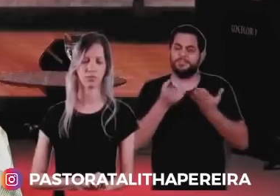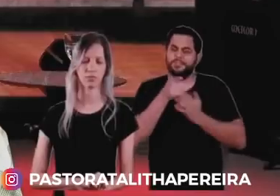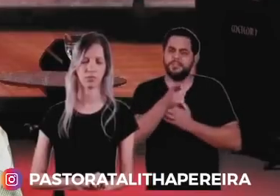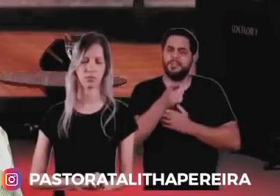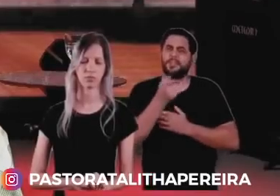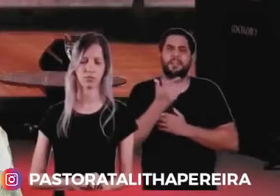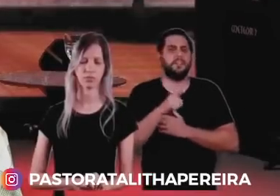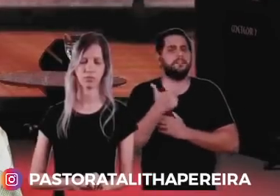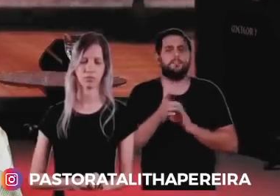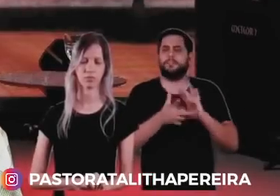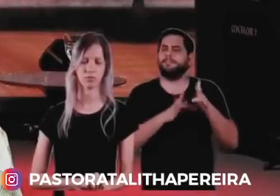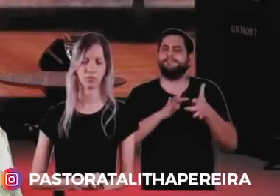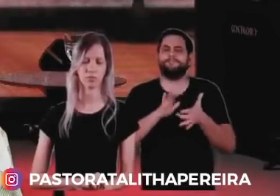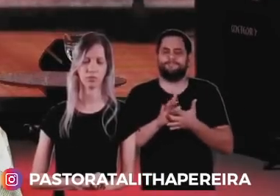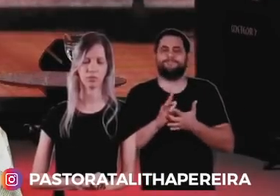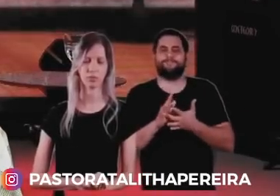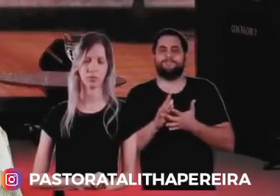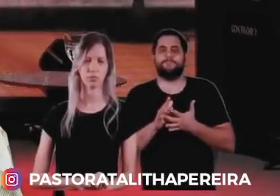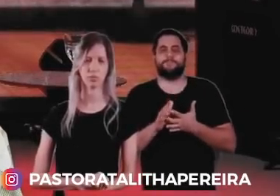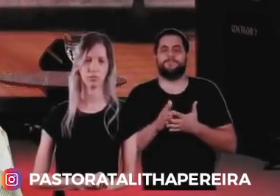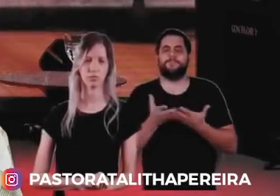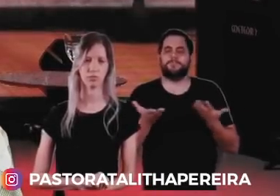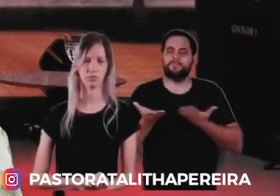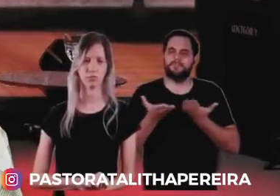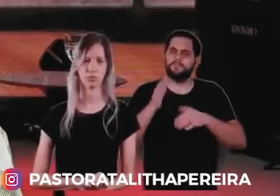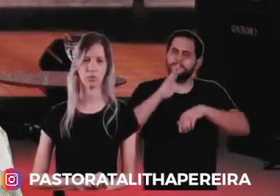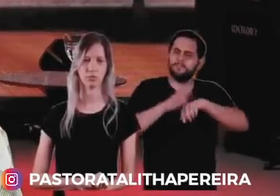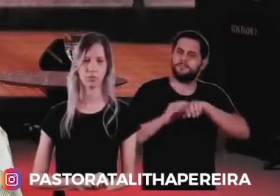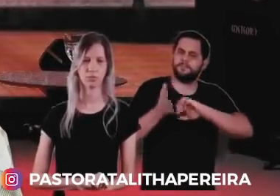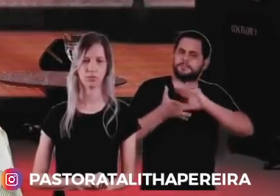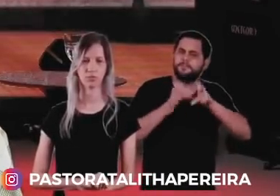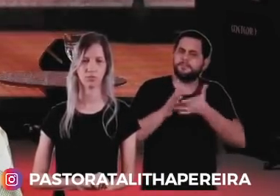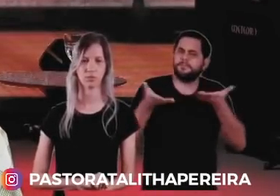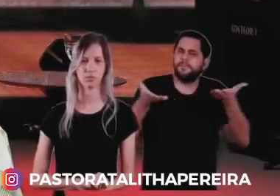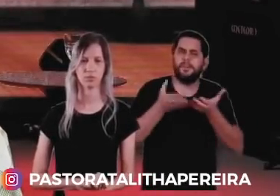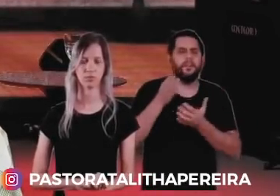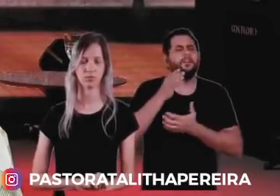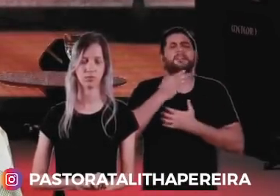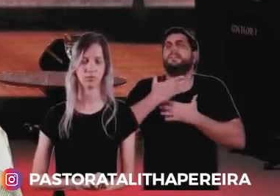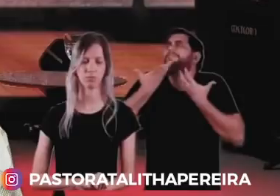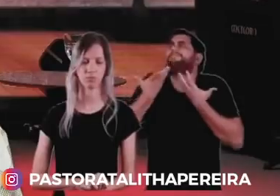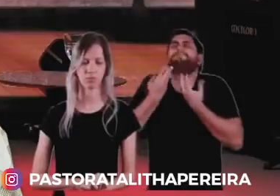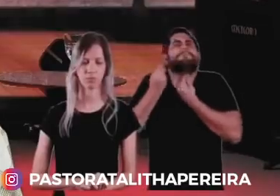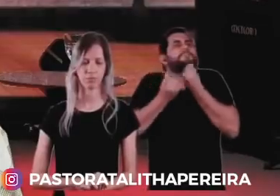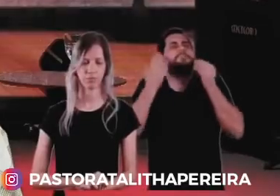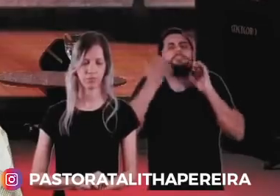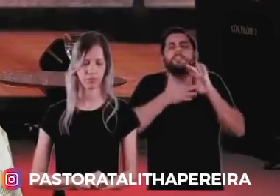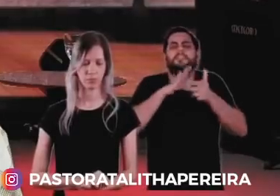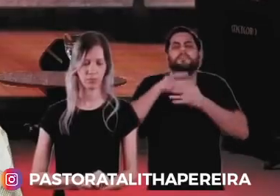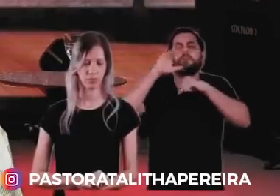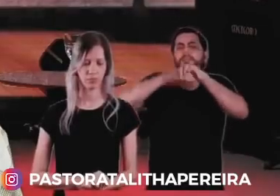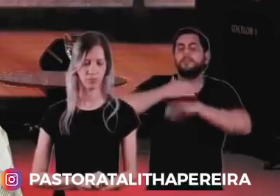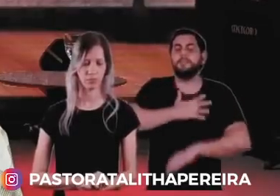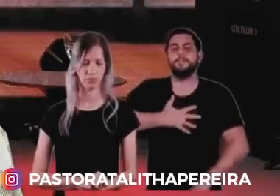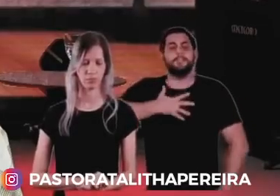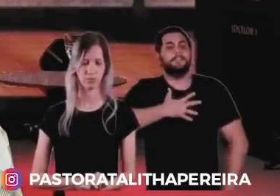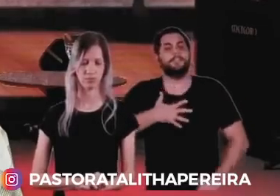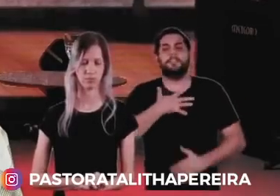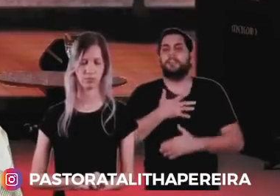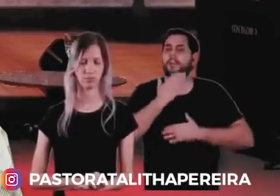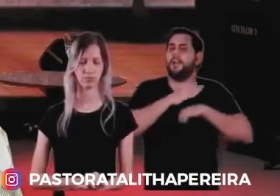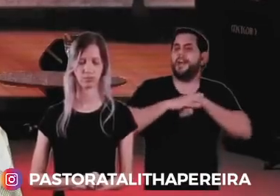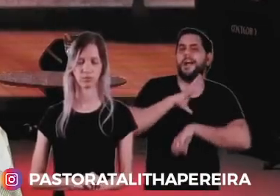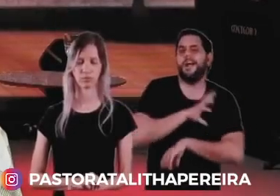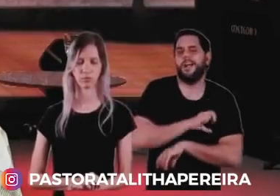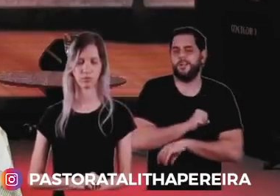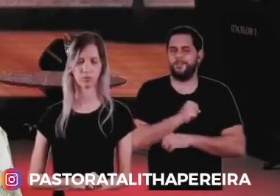que não tem esse Jesus. A gente chama esse Jesus, oi Jesus, com tanto prazer, com tanto carinho, com tanto